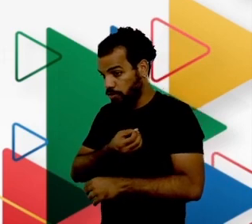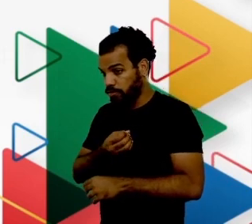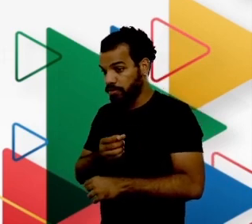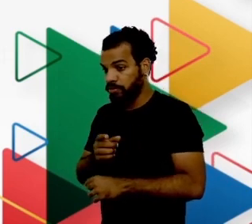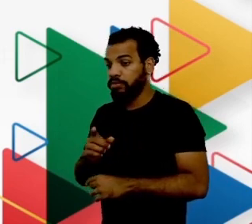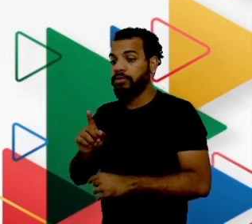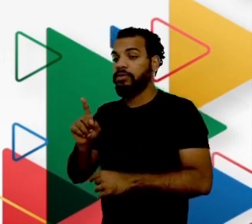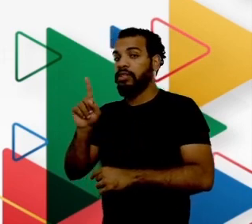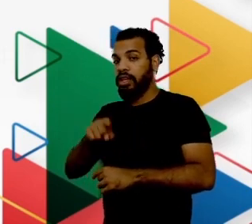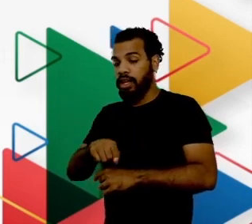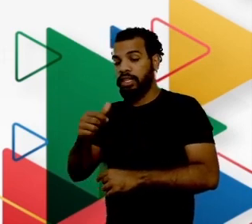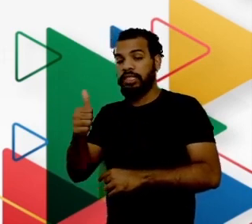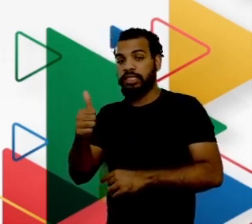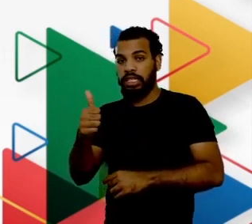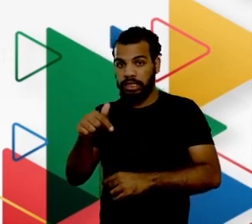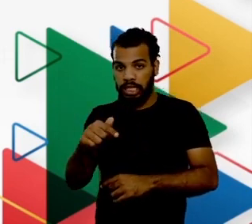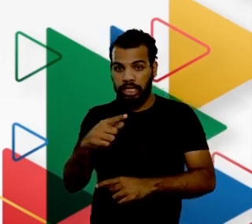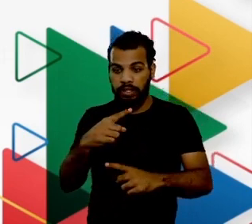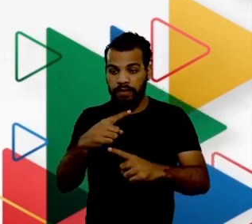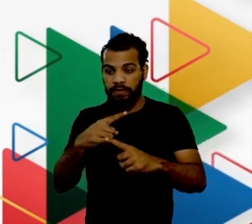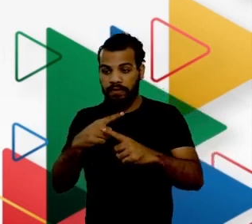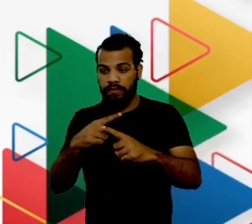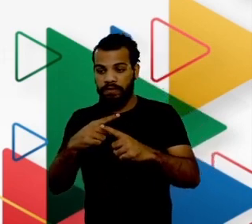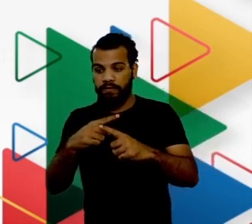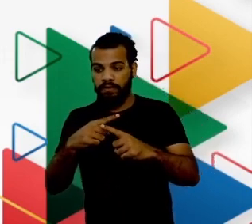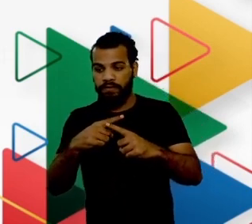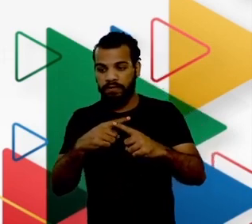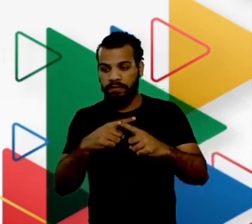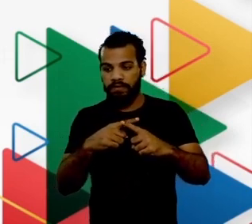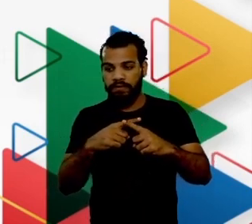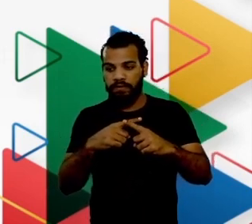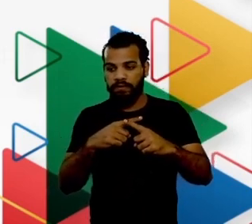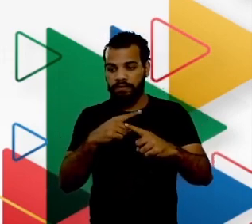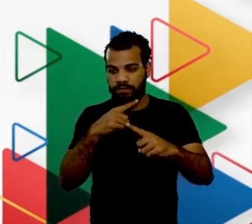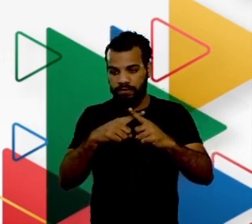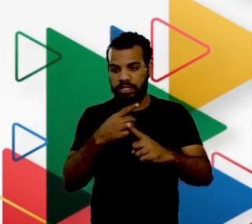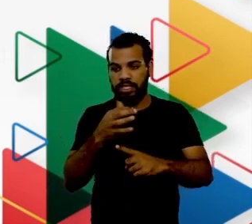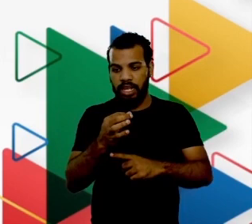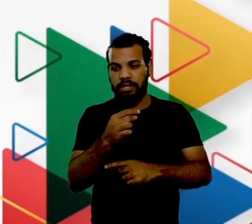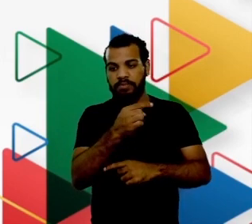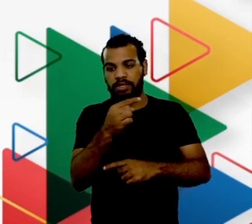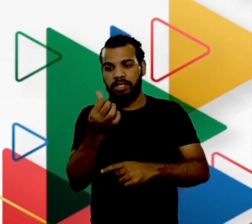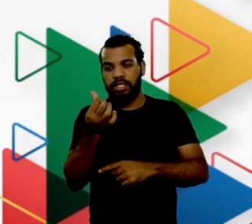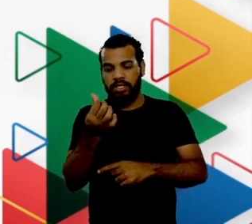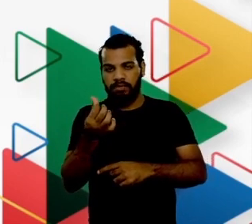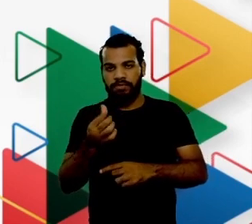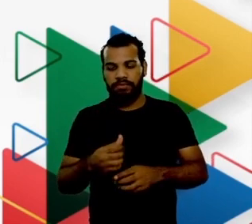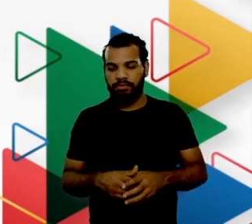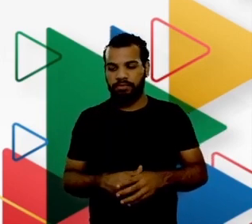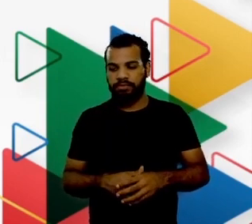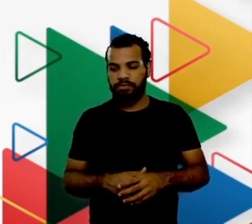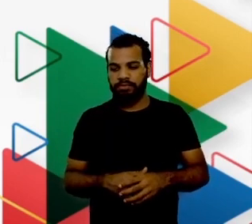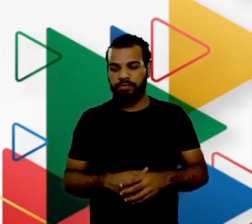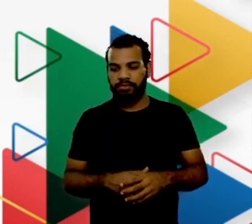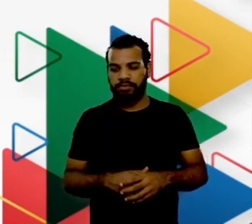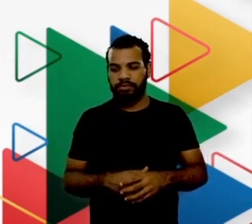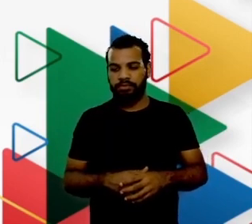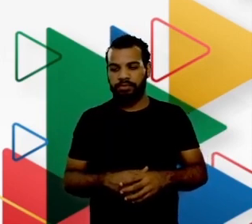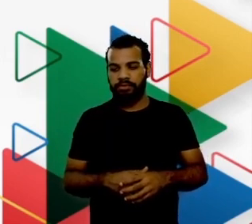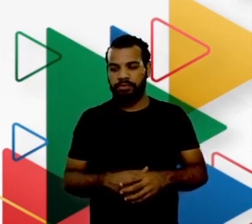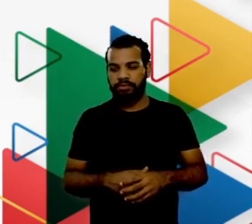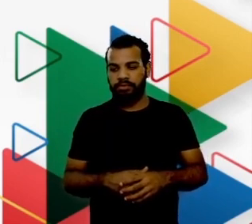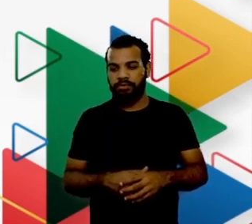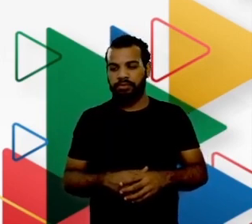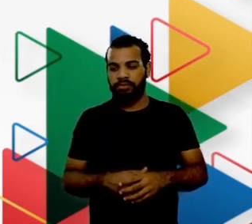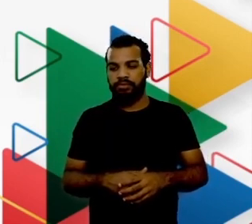a 17 vezes 10 a menos 6. Isso é alfa. É o coeficiente alfa. Então, LO, que